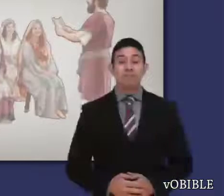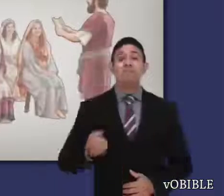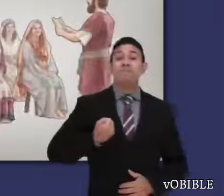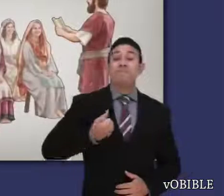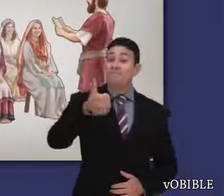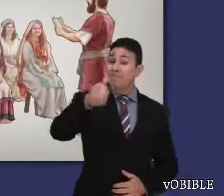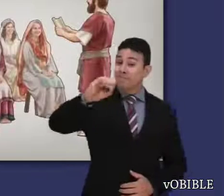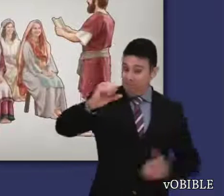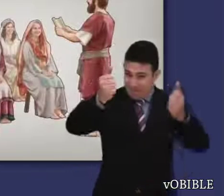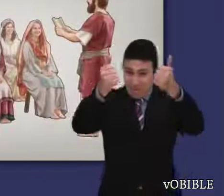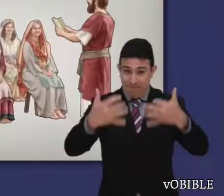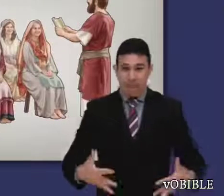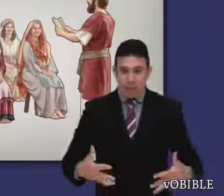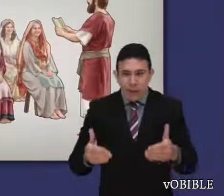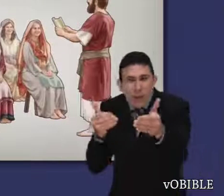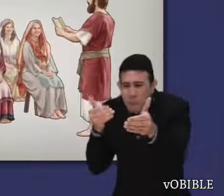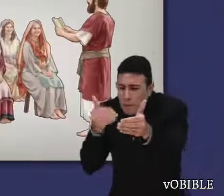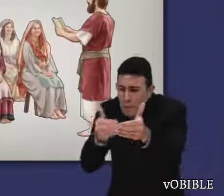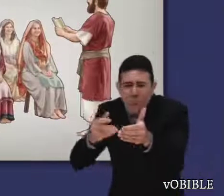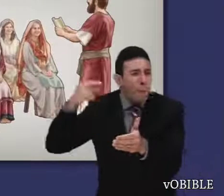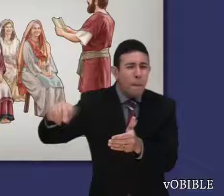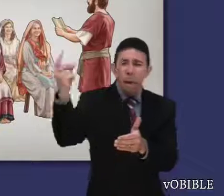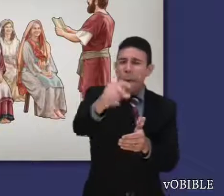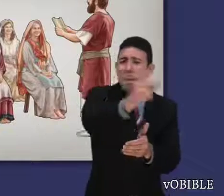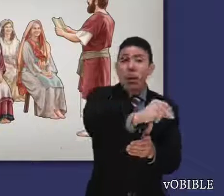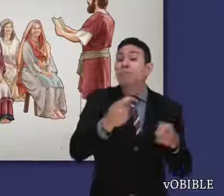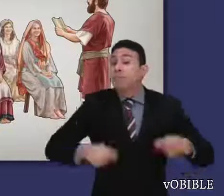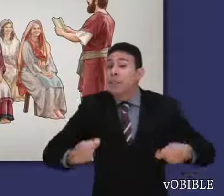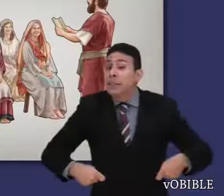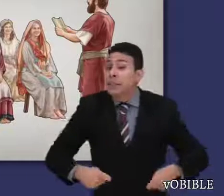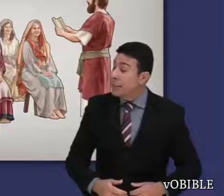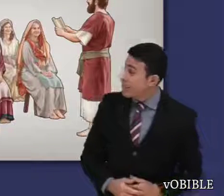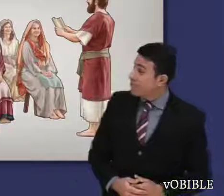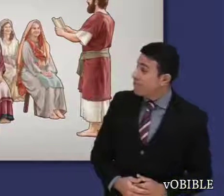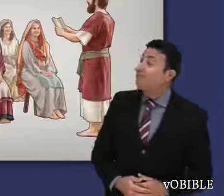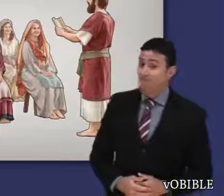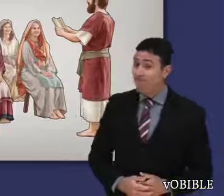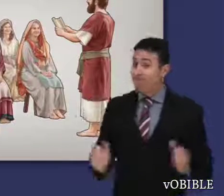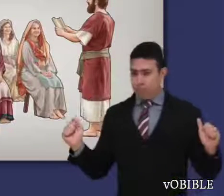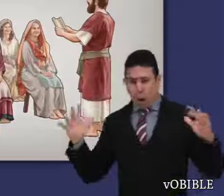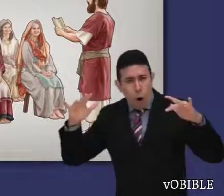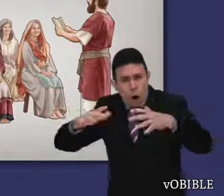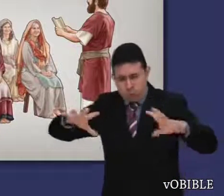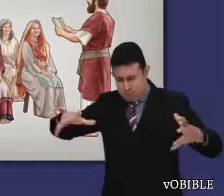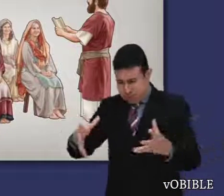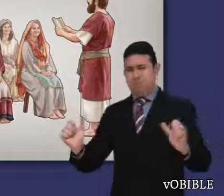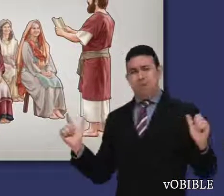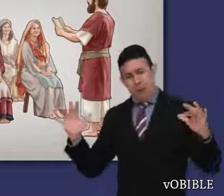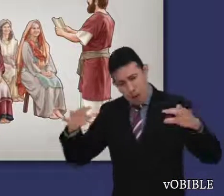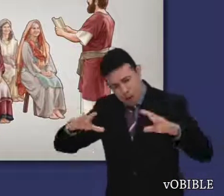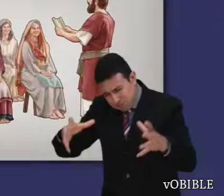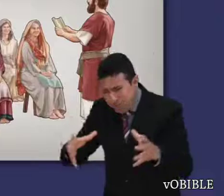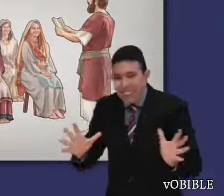No capítulo 10, vemos que os seguidores de Cristo devem se reunir regularmente para encorajar uns aos outros, ainda mais à medida que o